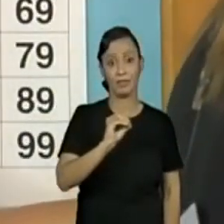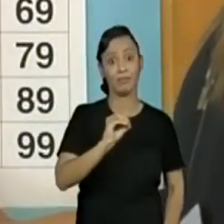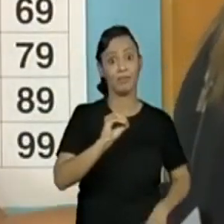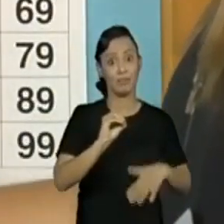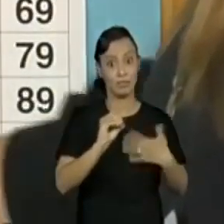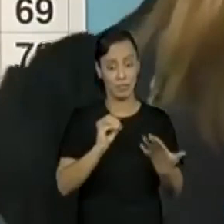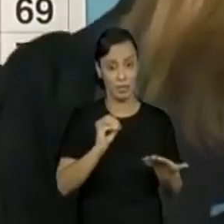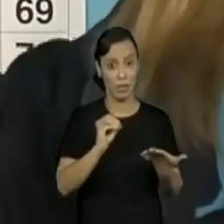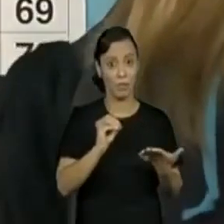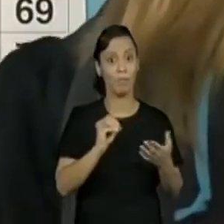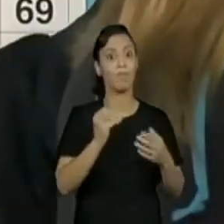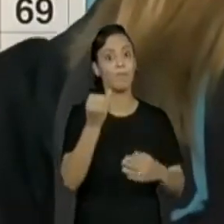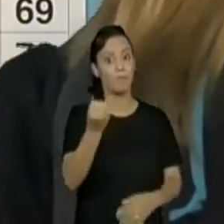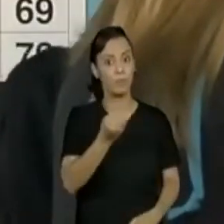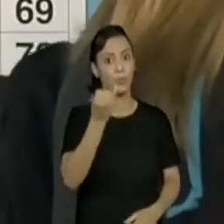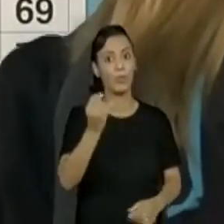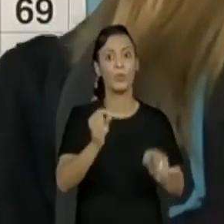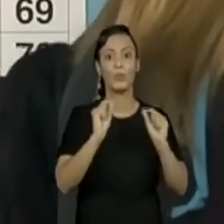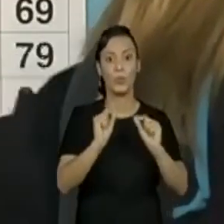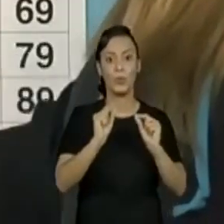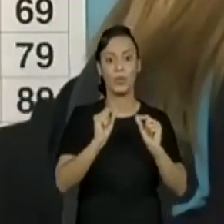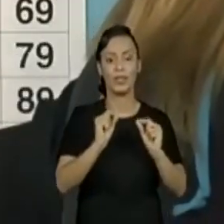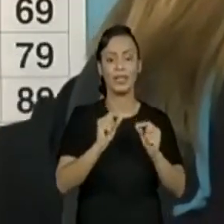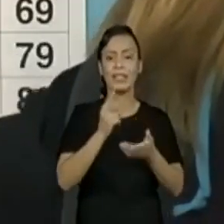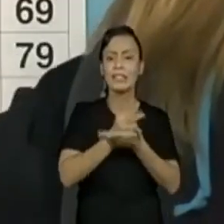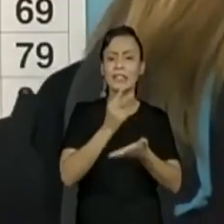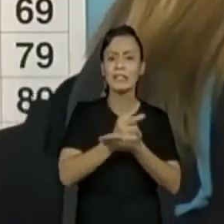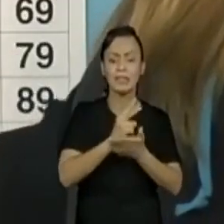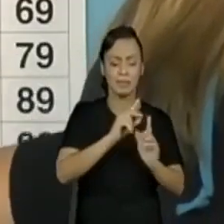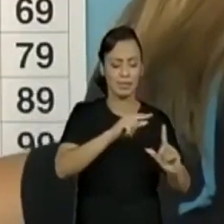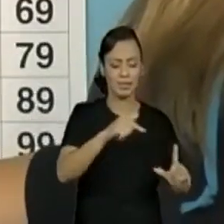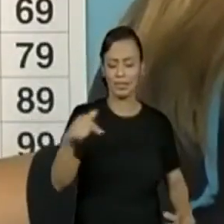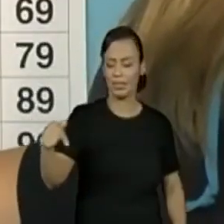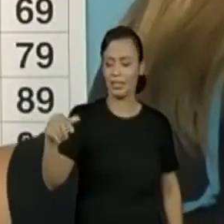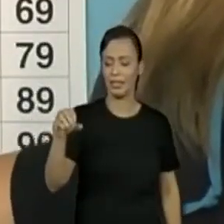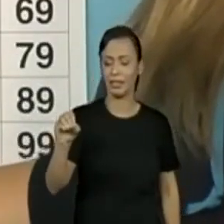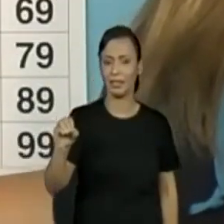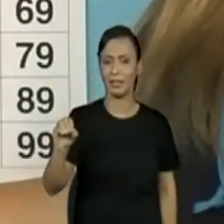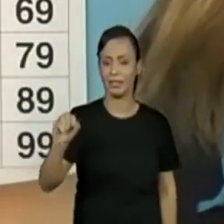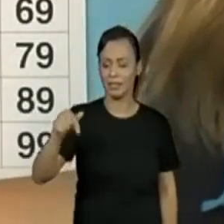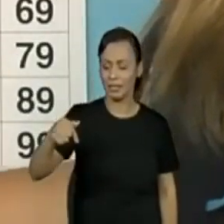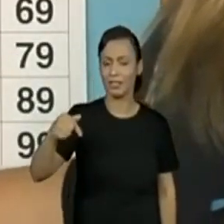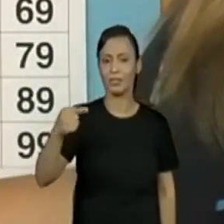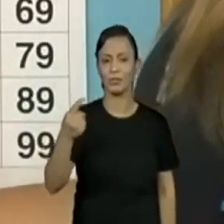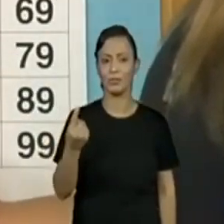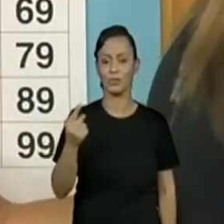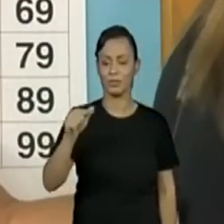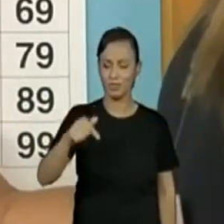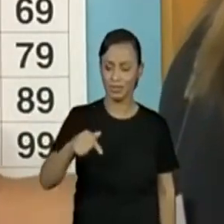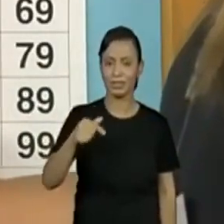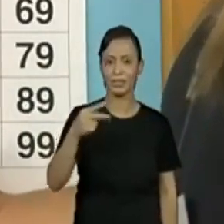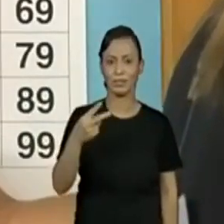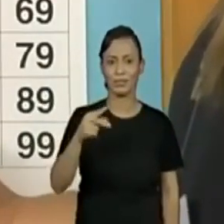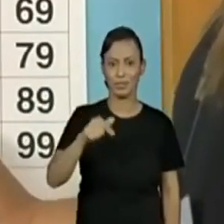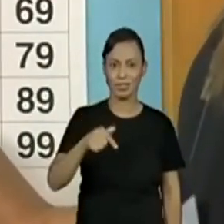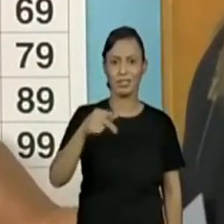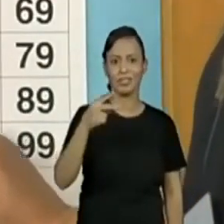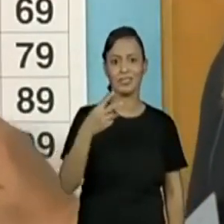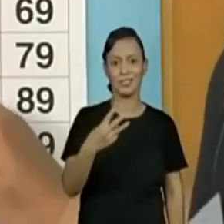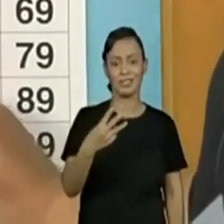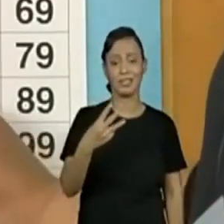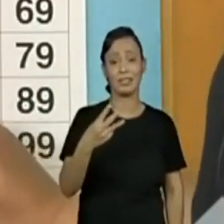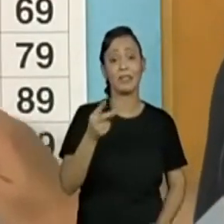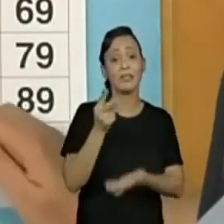muda, mas a dezena continua a mesma. São sempre 7 dezenas. Olha que